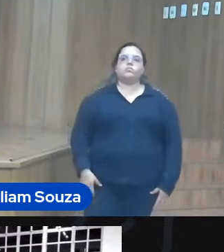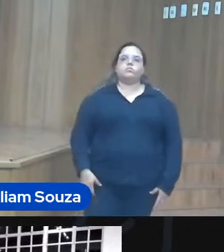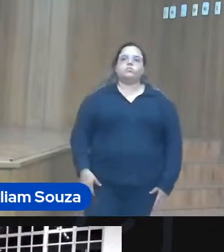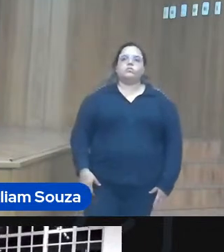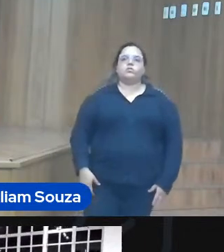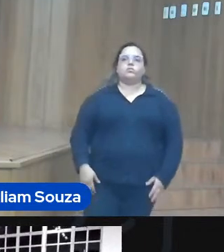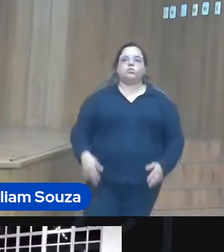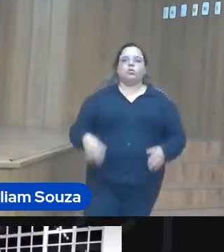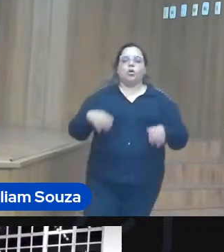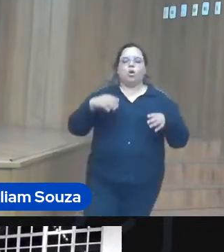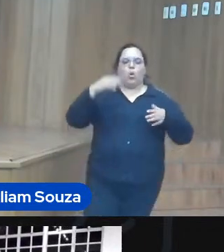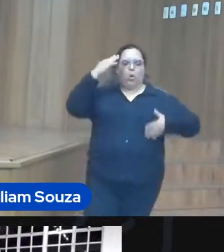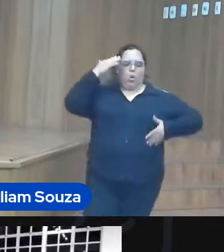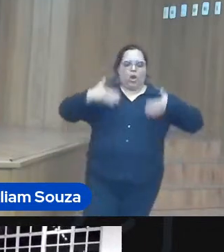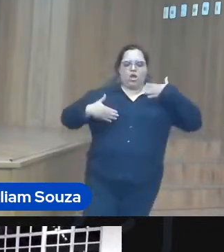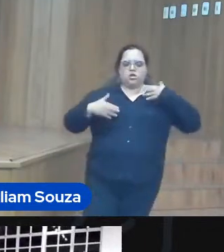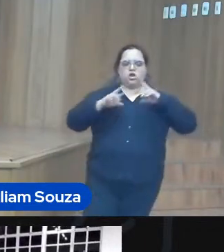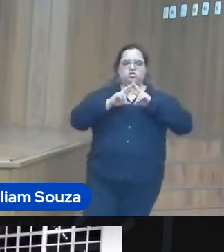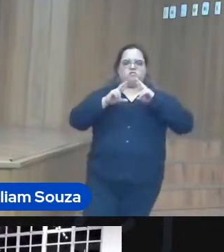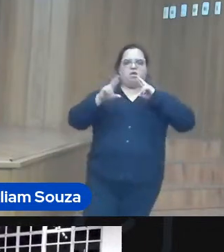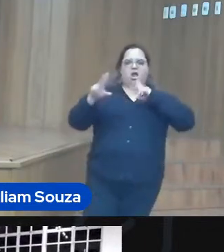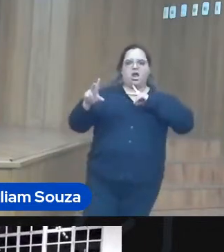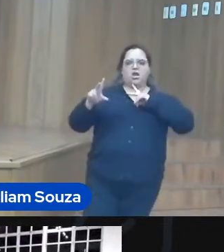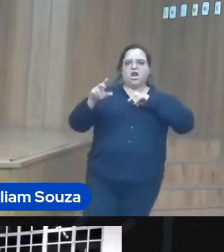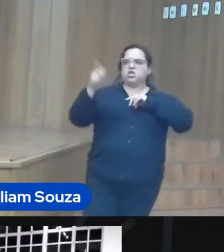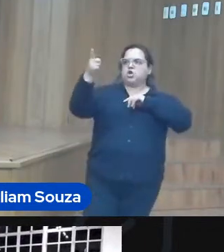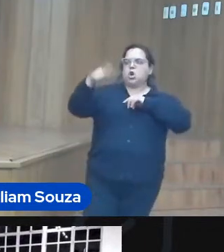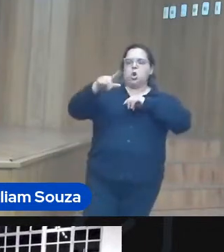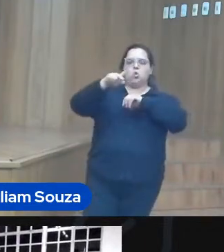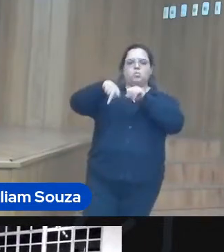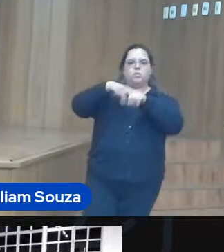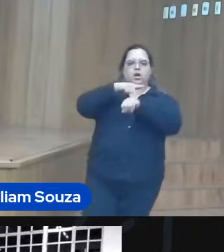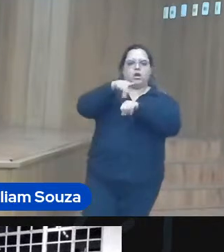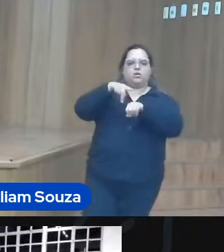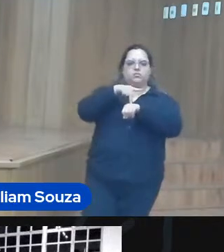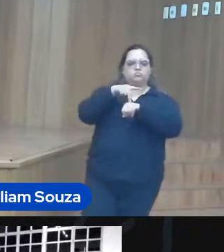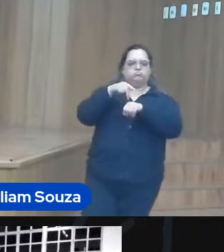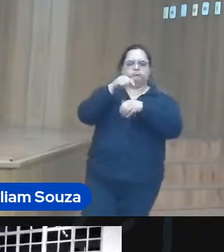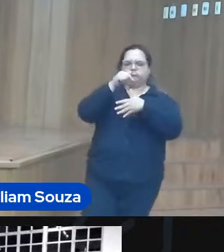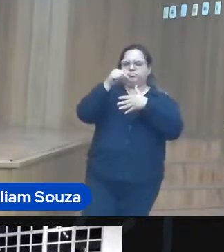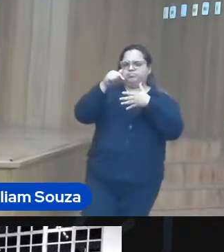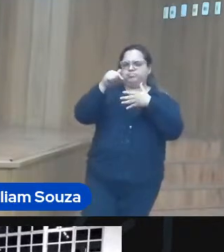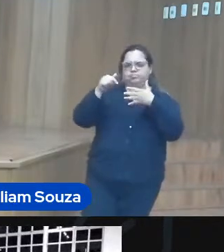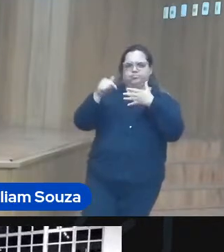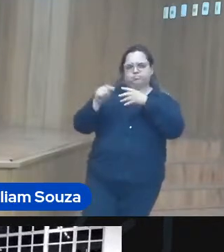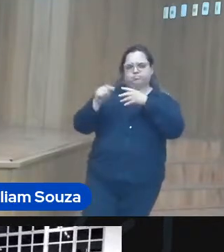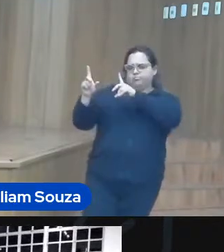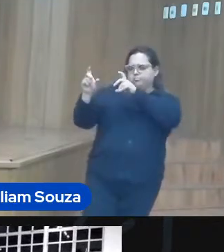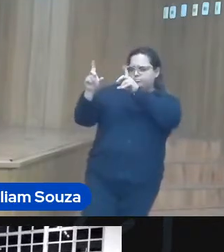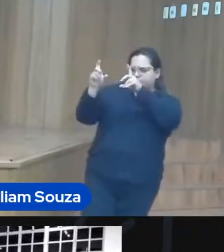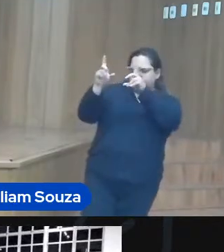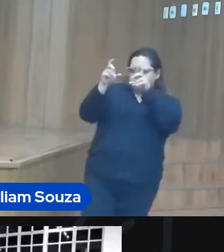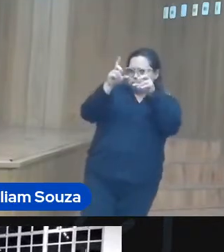europeus, com traços nórdicos, com traços... Foi uma... várias fotos